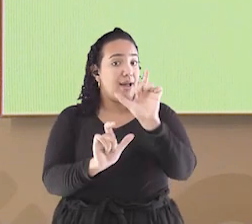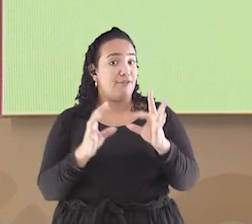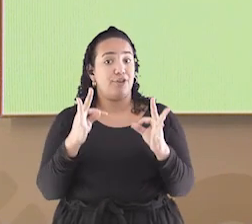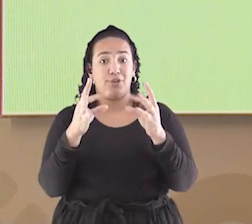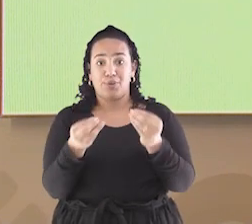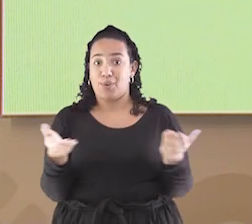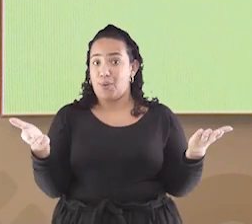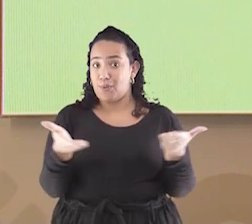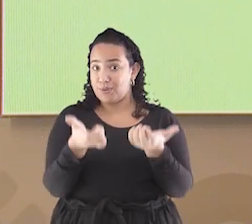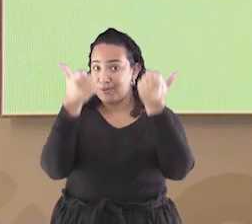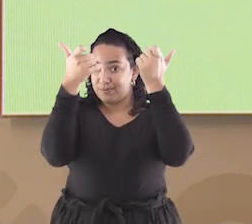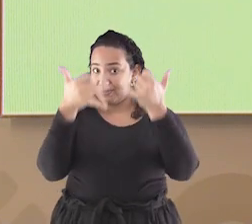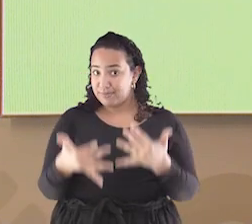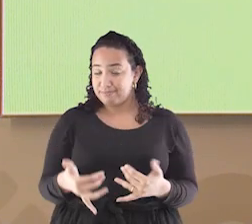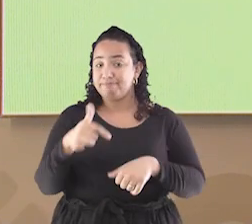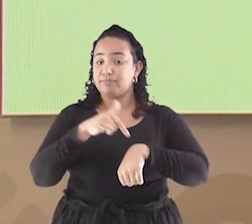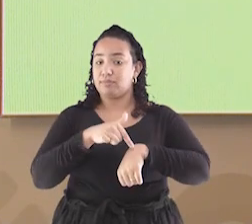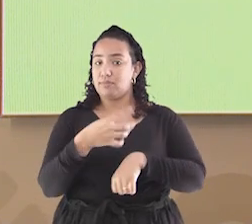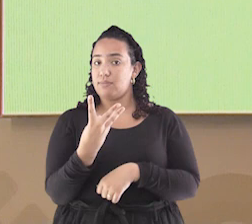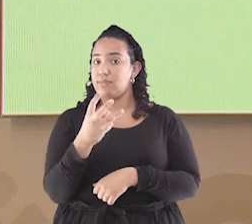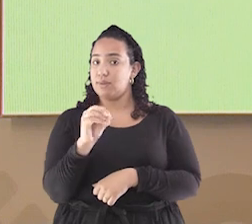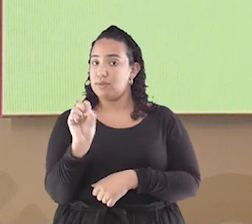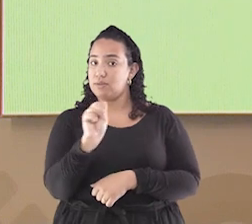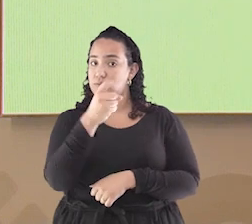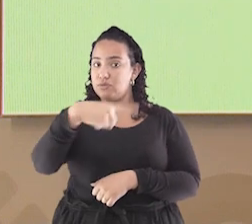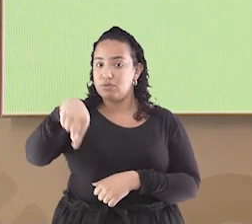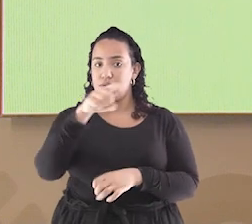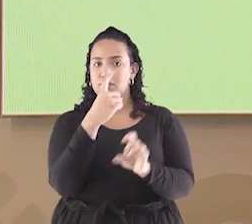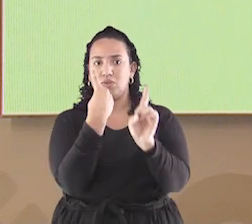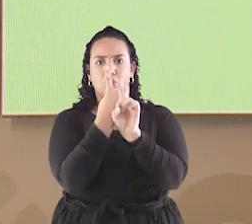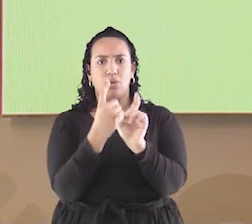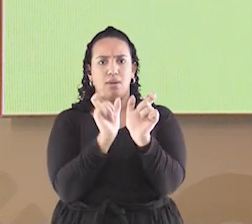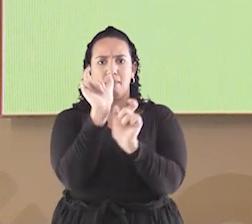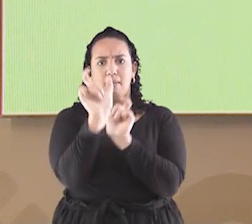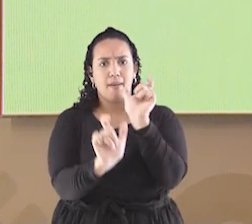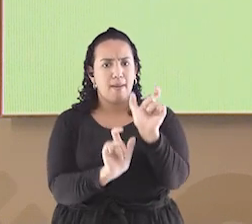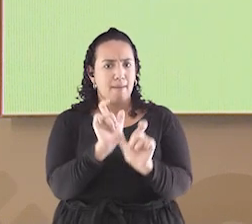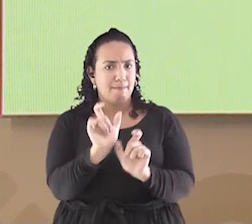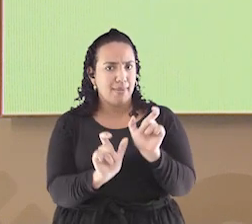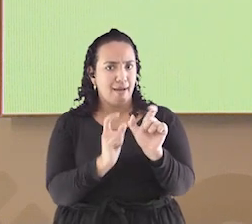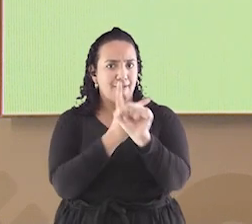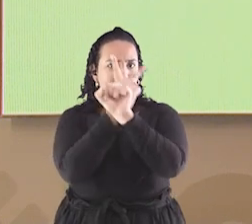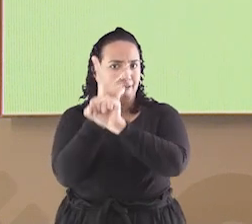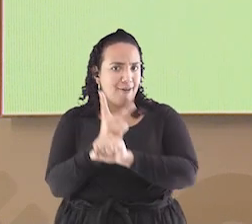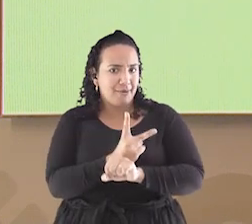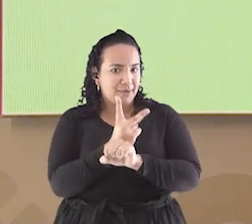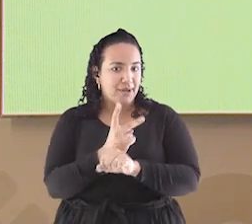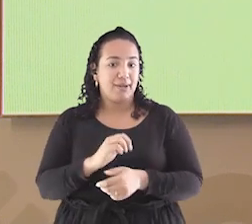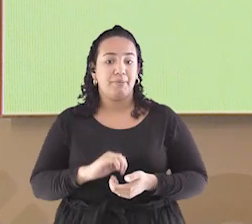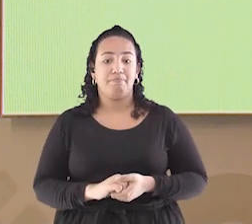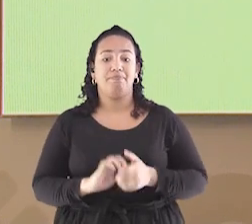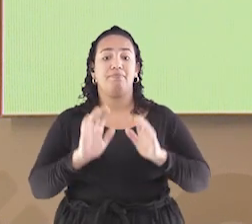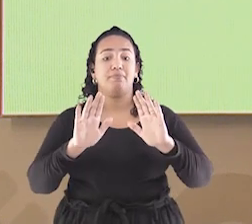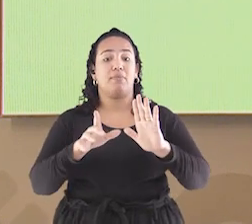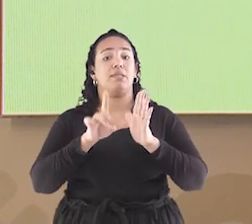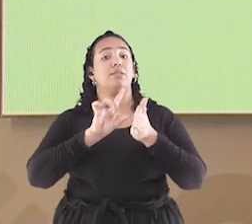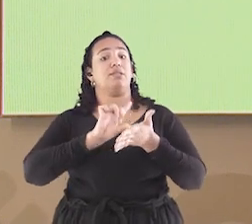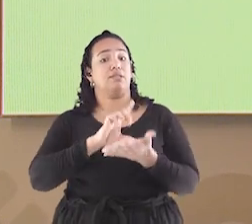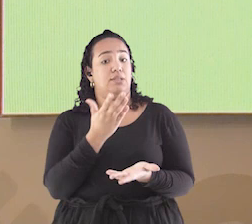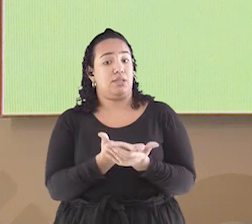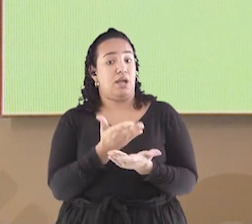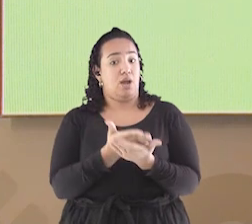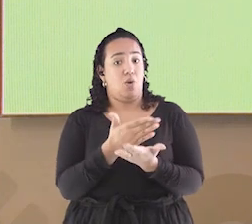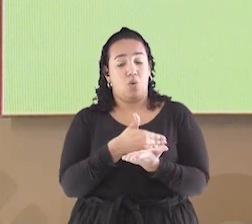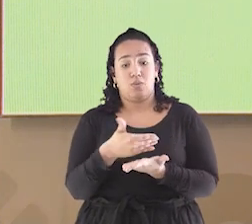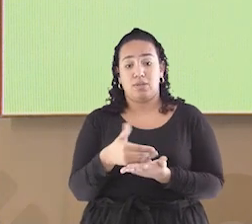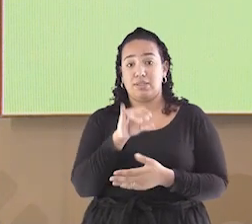o que falamos hoje. Vocês terão 30 segundos para achar o maior número de palavras e um caça-palavras. Mas antes de iniciarmos